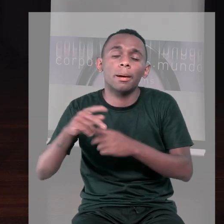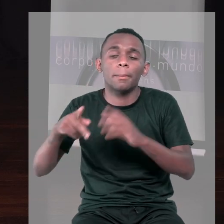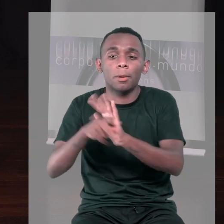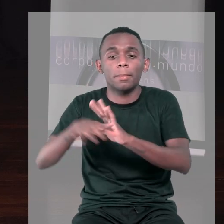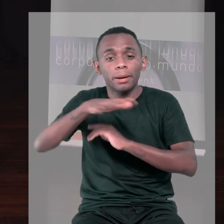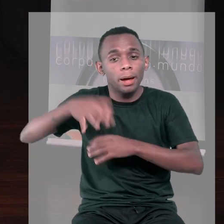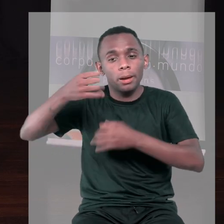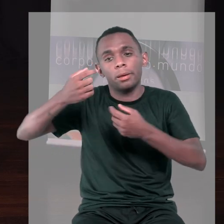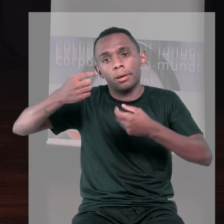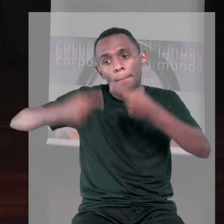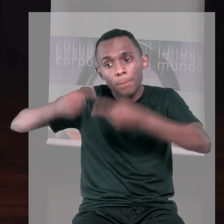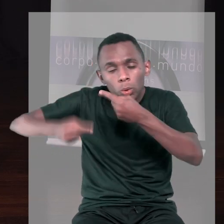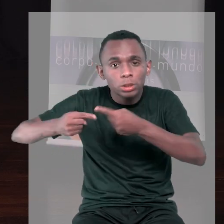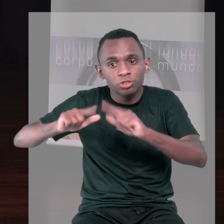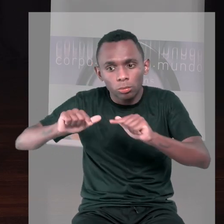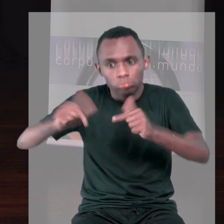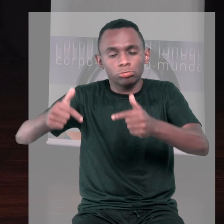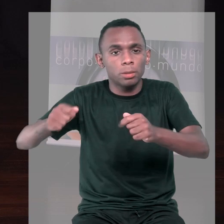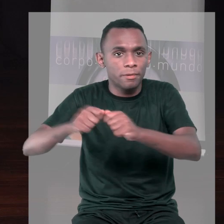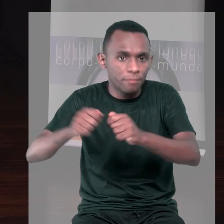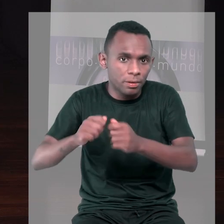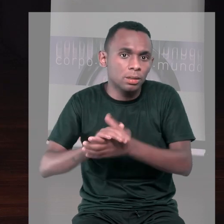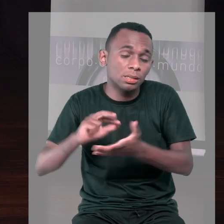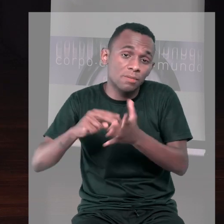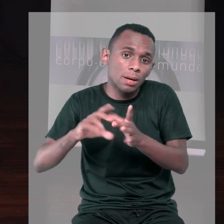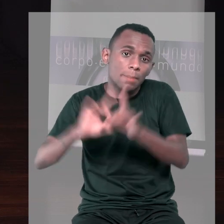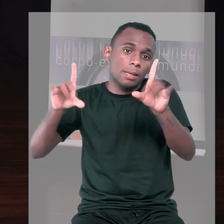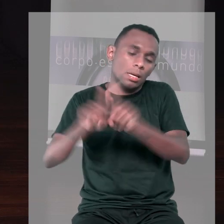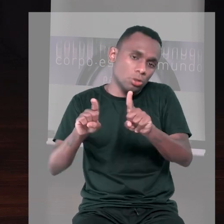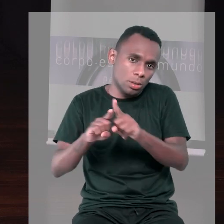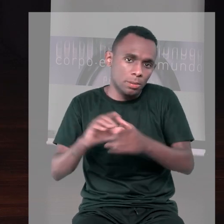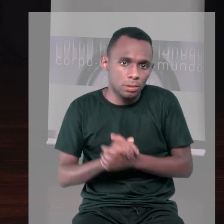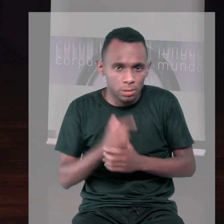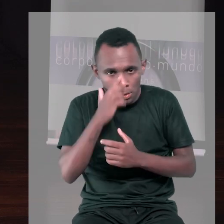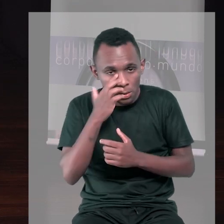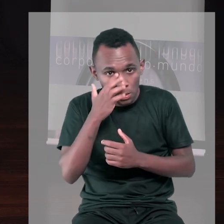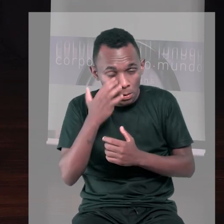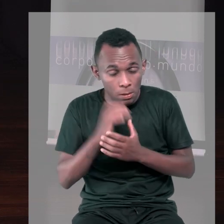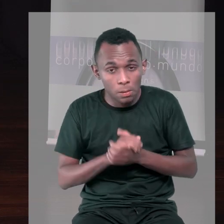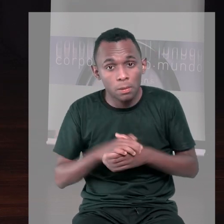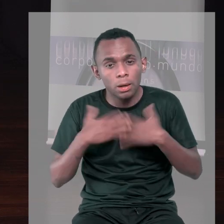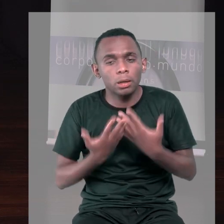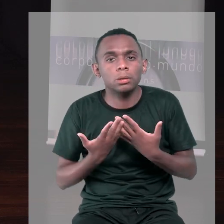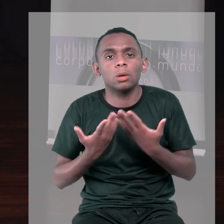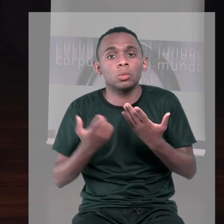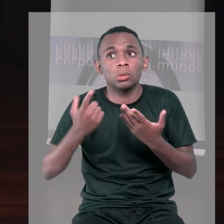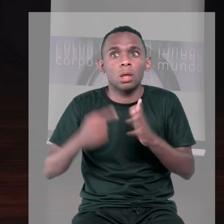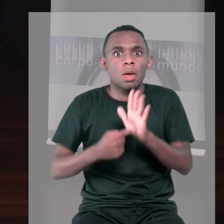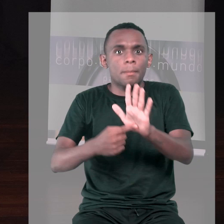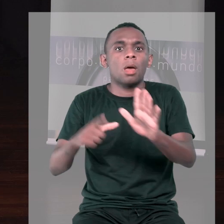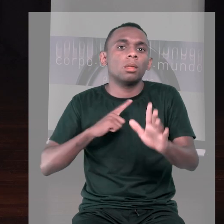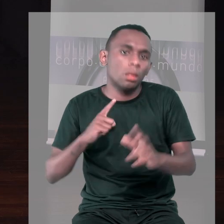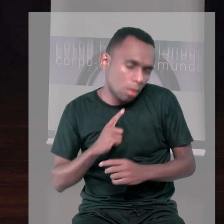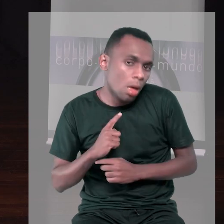liberdade, e a liberdade para ela não tem limite prévio, não tem uma normatividade que presida